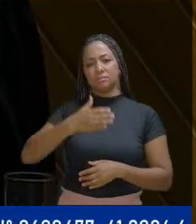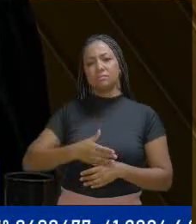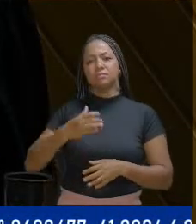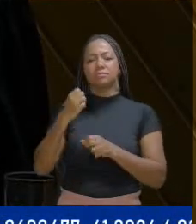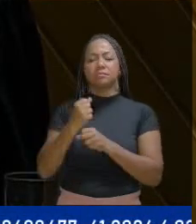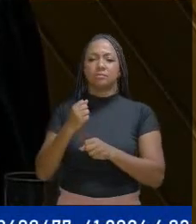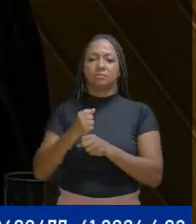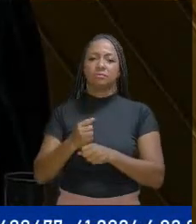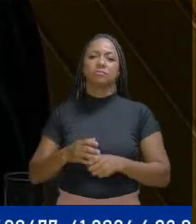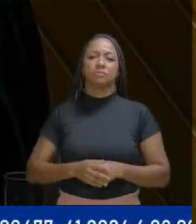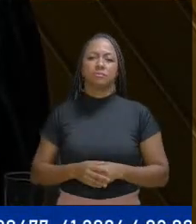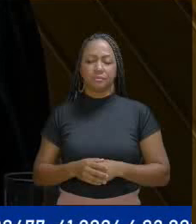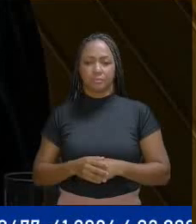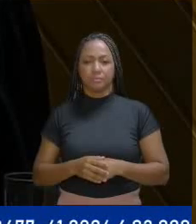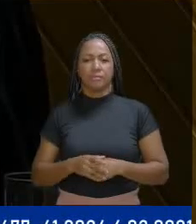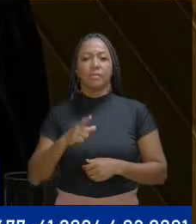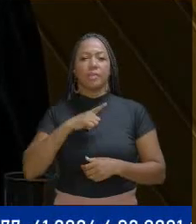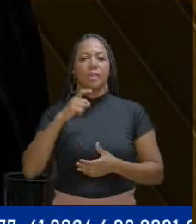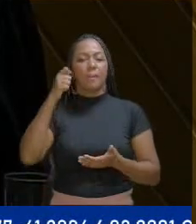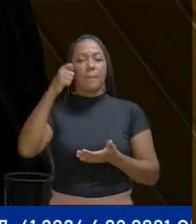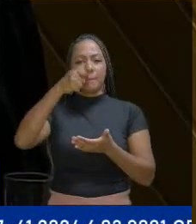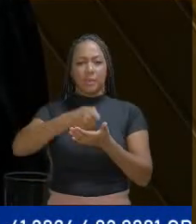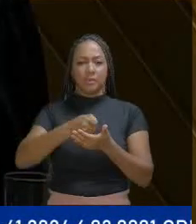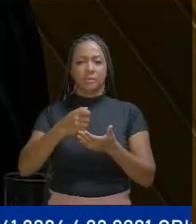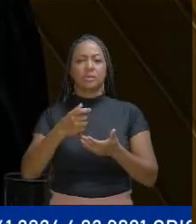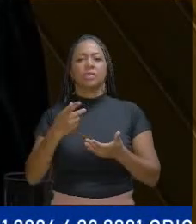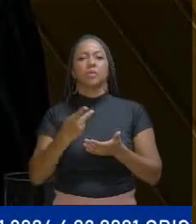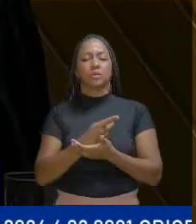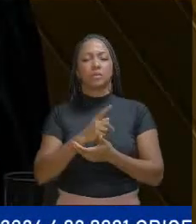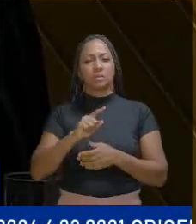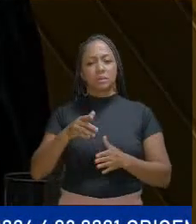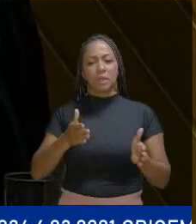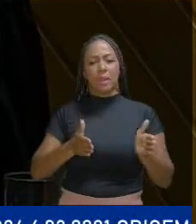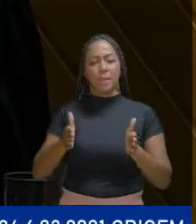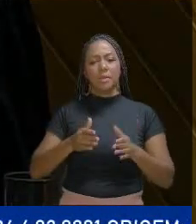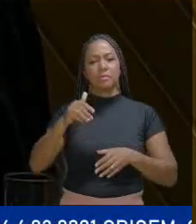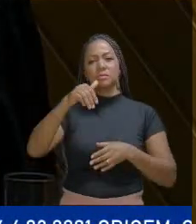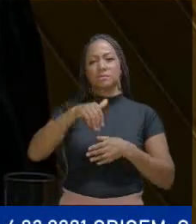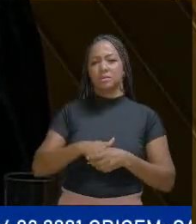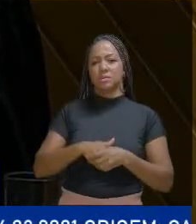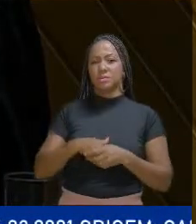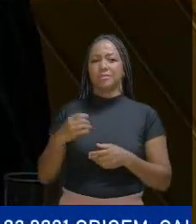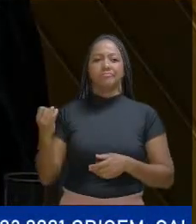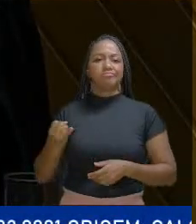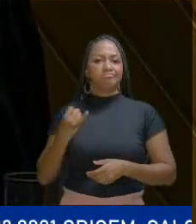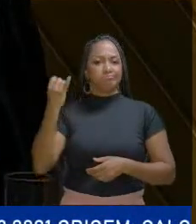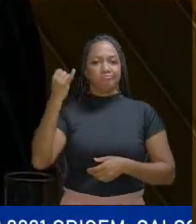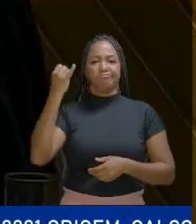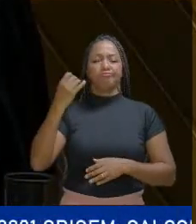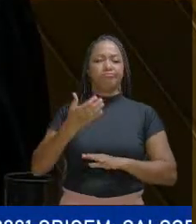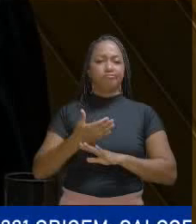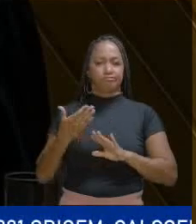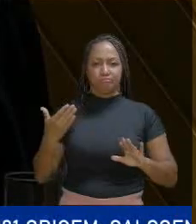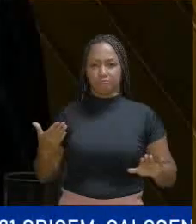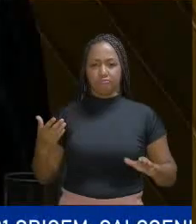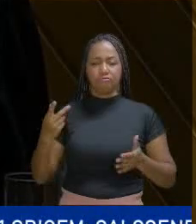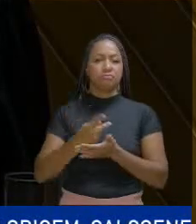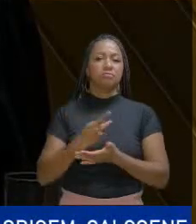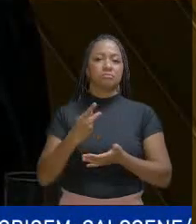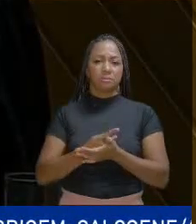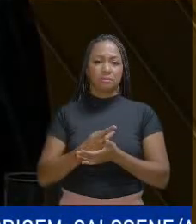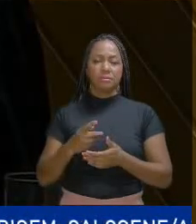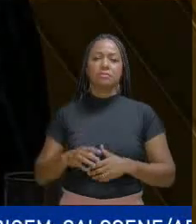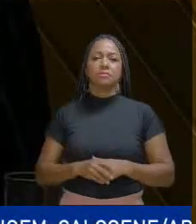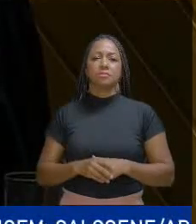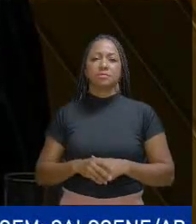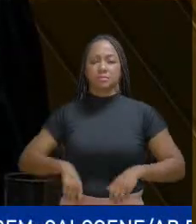de contas. A alegação de que o pagamento ocorreu dentro do período eleitoral não é suficiente para afastar a